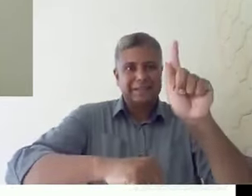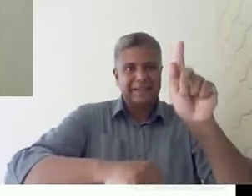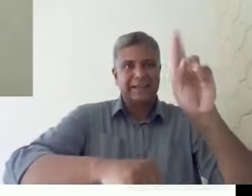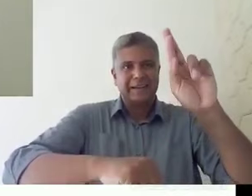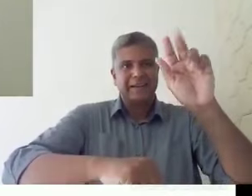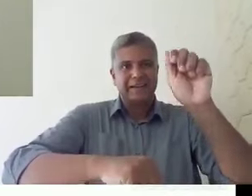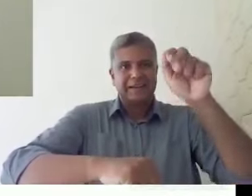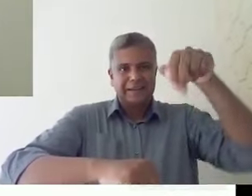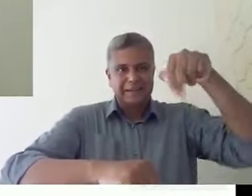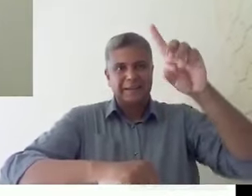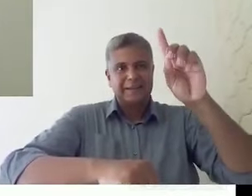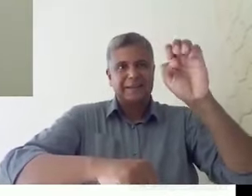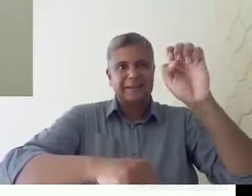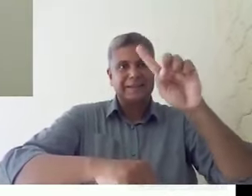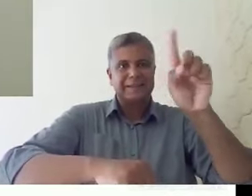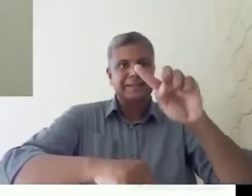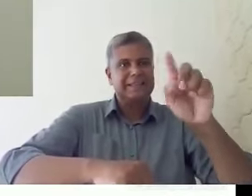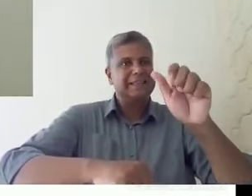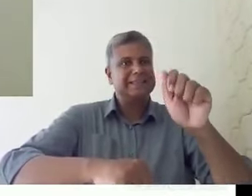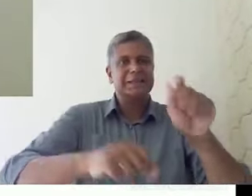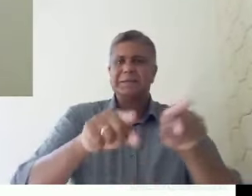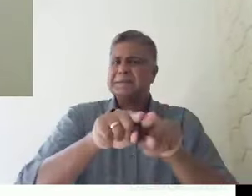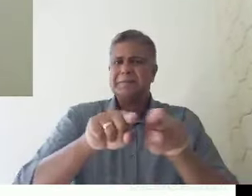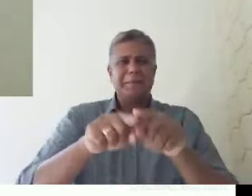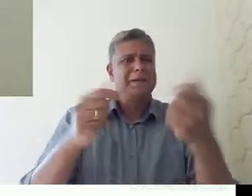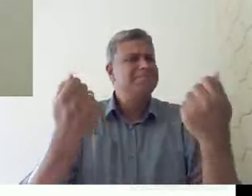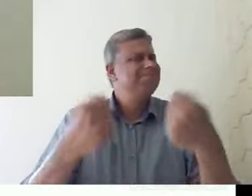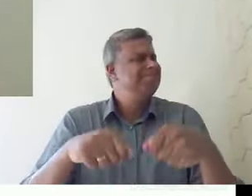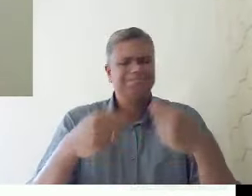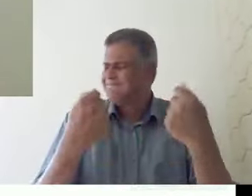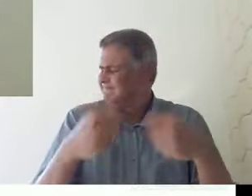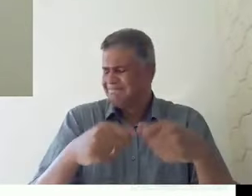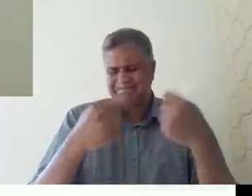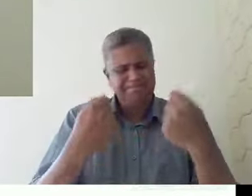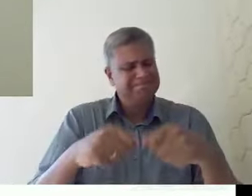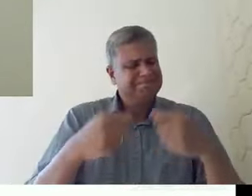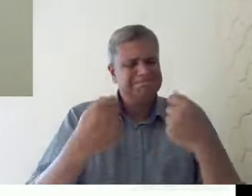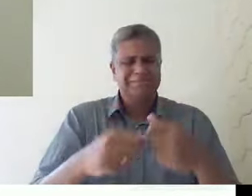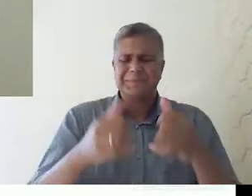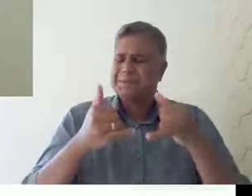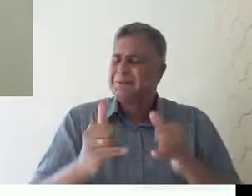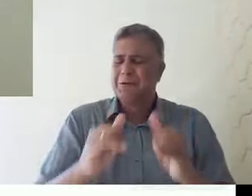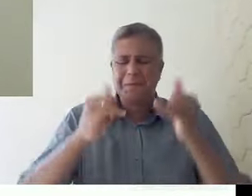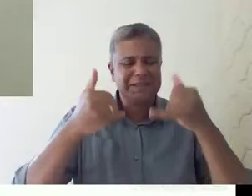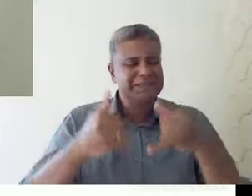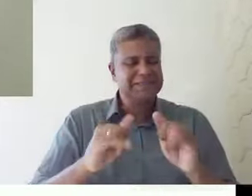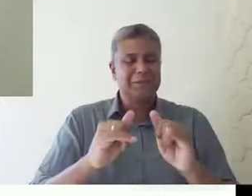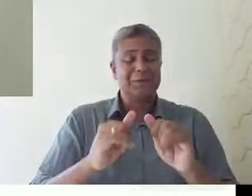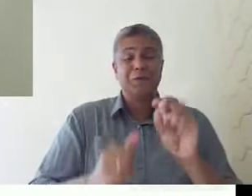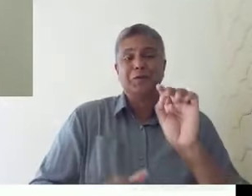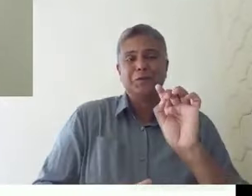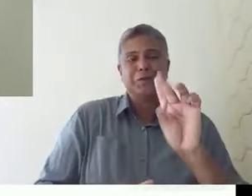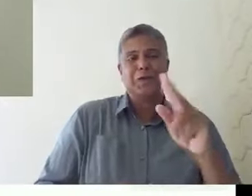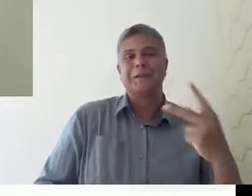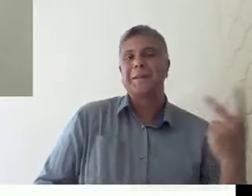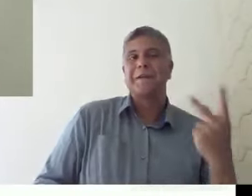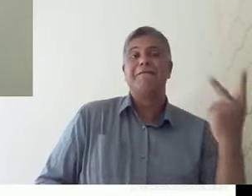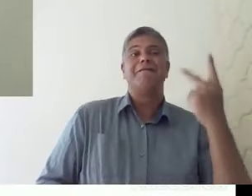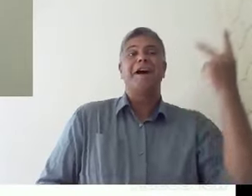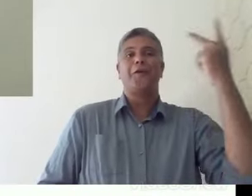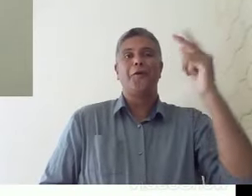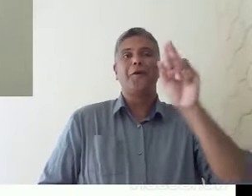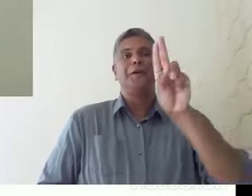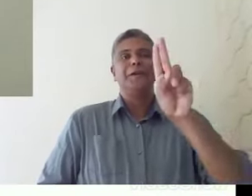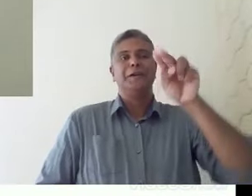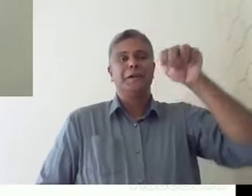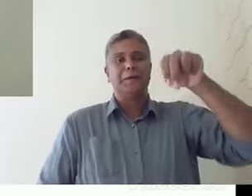porque ele não precisa de mais informações do que um valor e uma unidade de